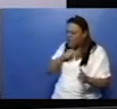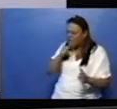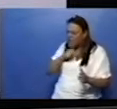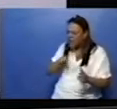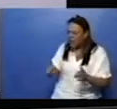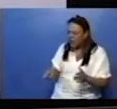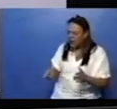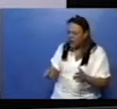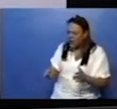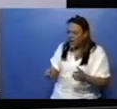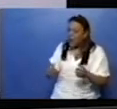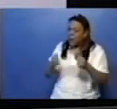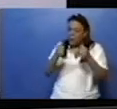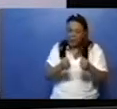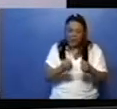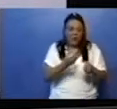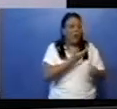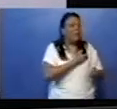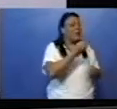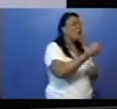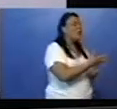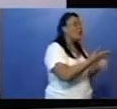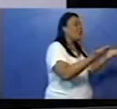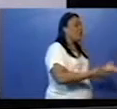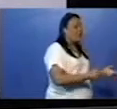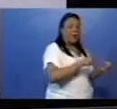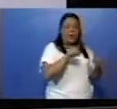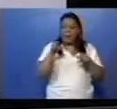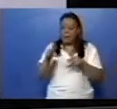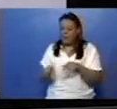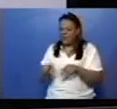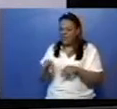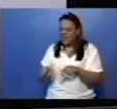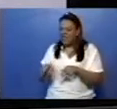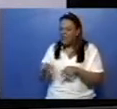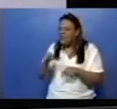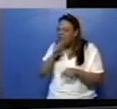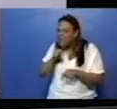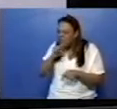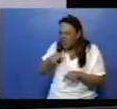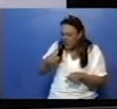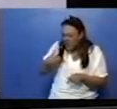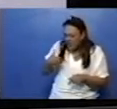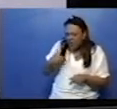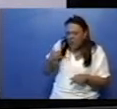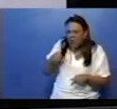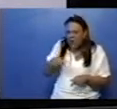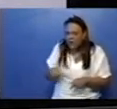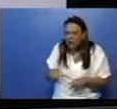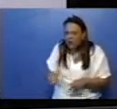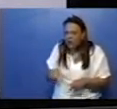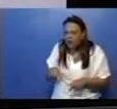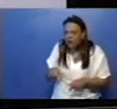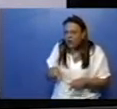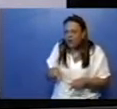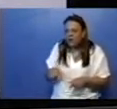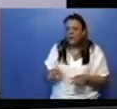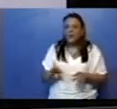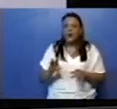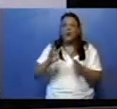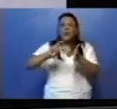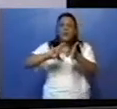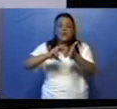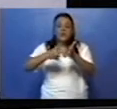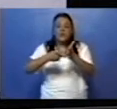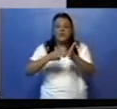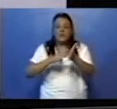amigo novo, de agora, mas ele já tem uma certa idade que eu posso dizer que ele é velho. Então, nesse sentido,